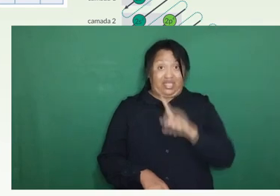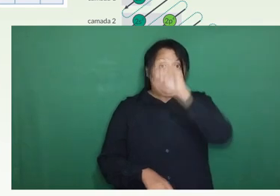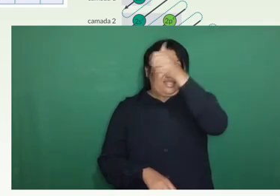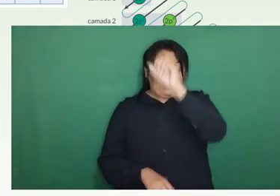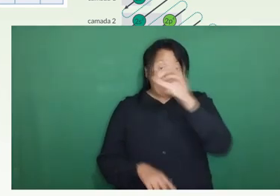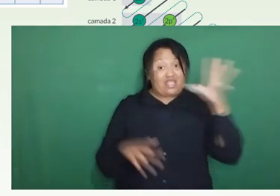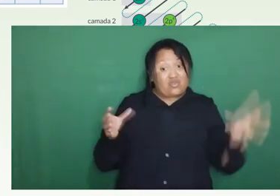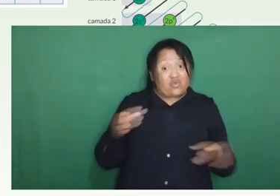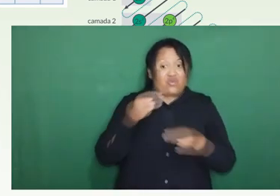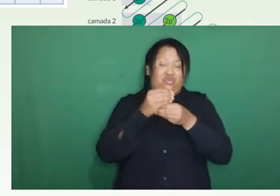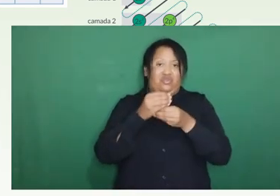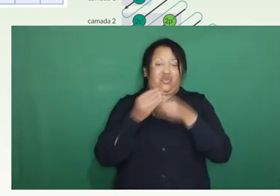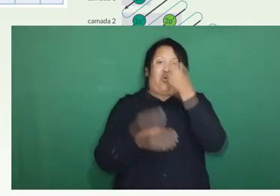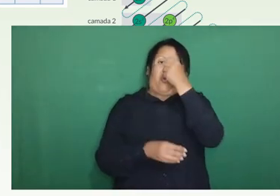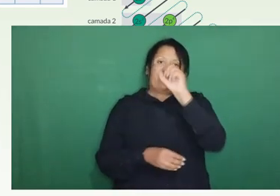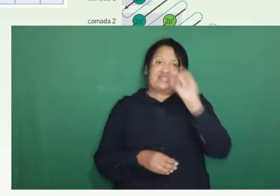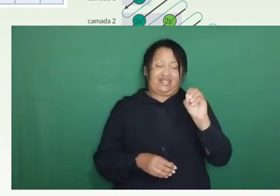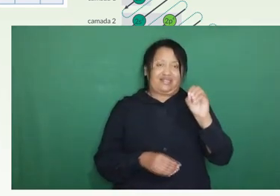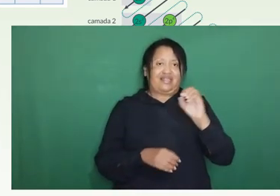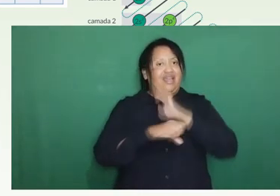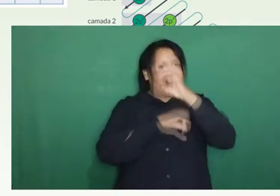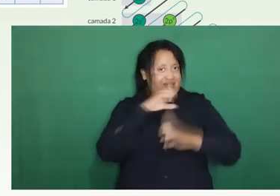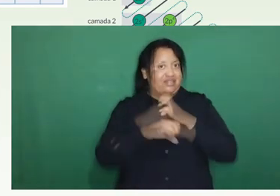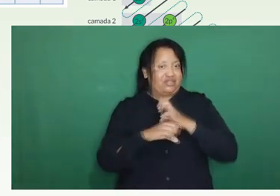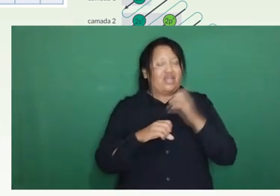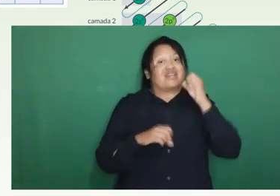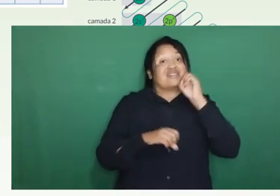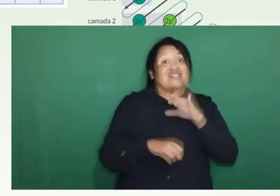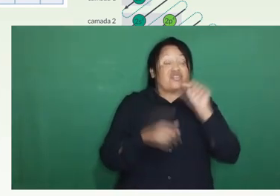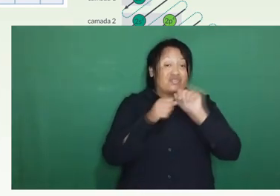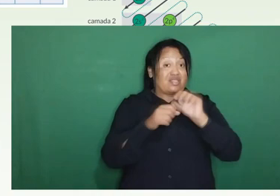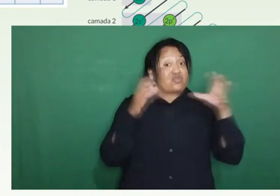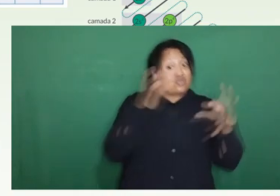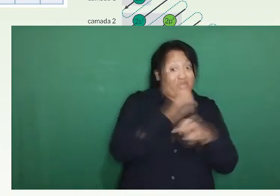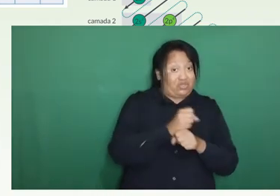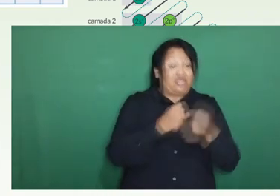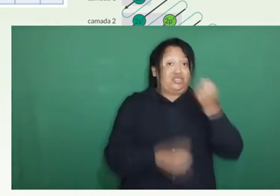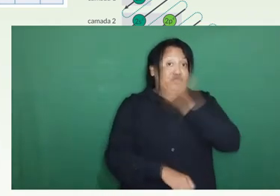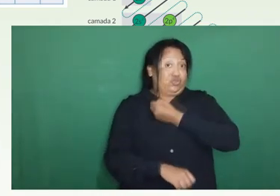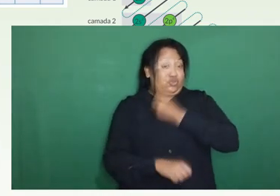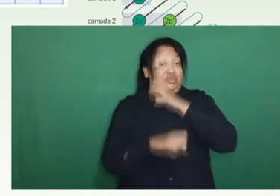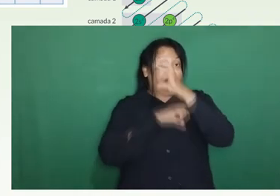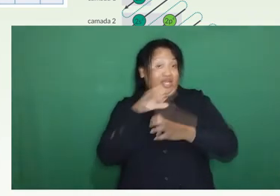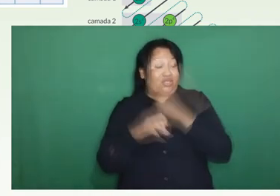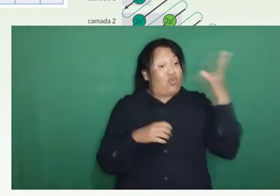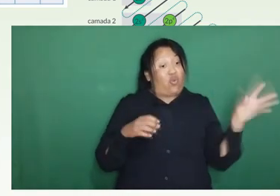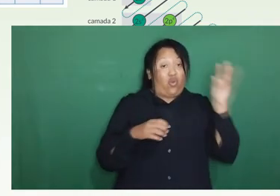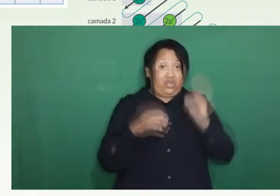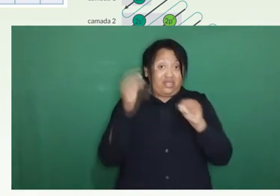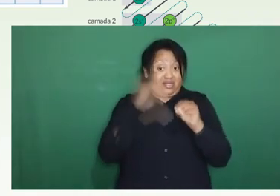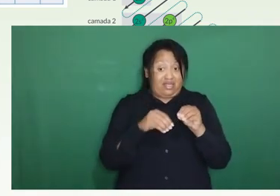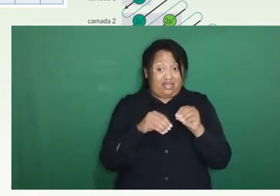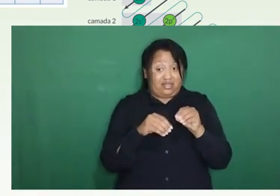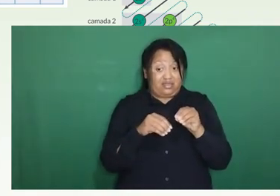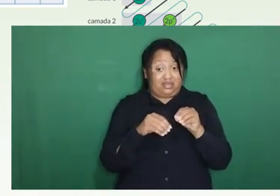Eu preencho com 80 elétrons ou seja se eu fizer o somatório o número de elétrons que eu coloquei